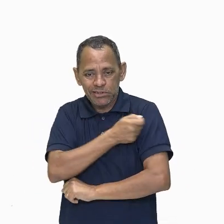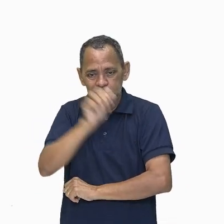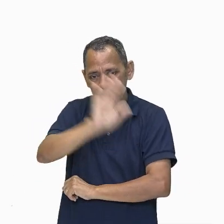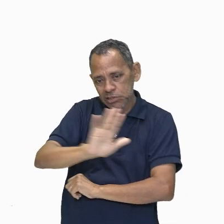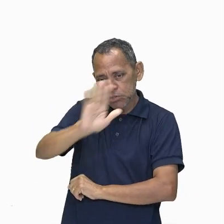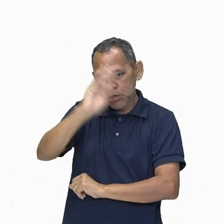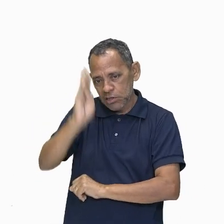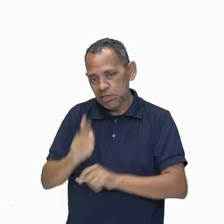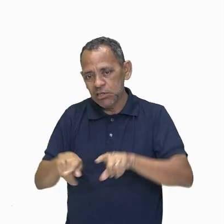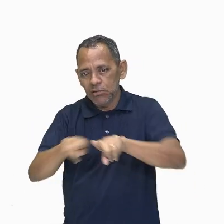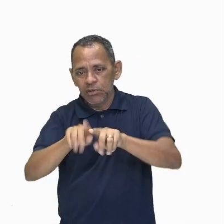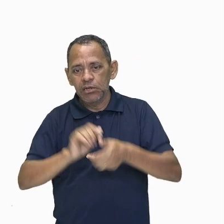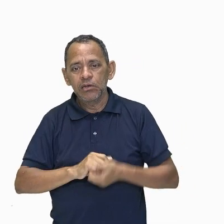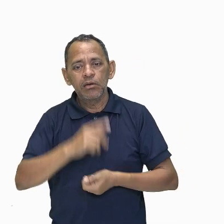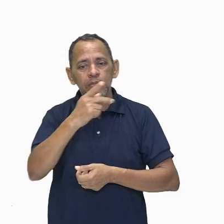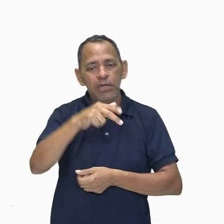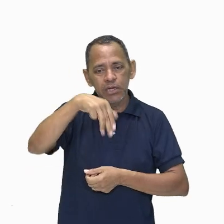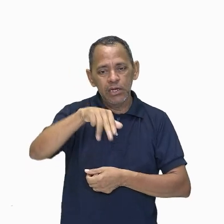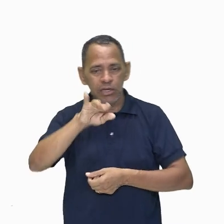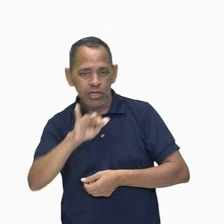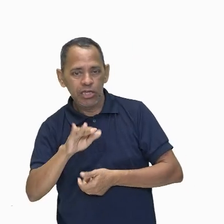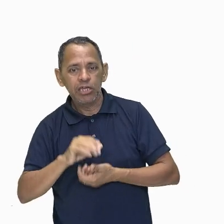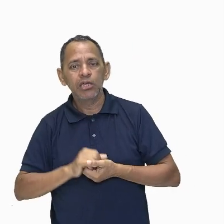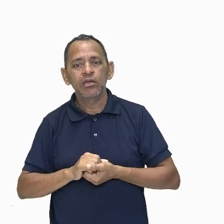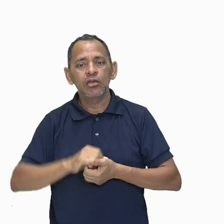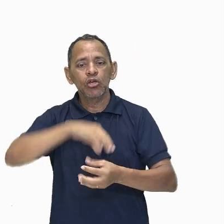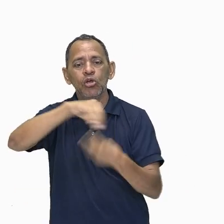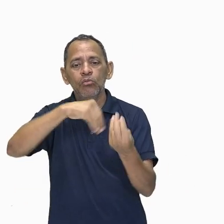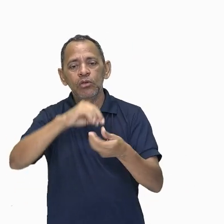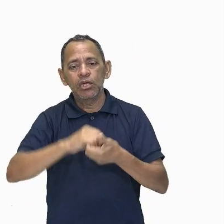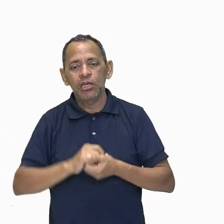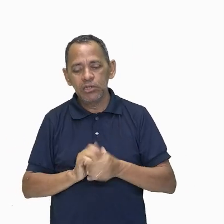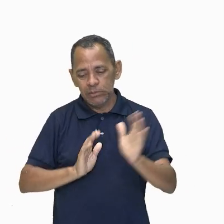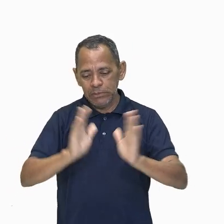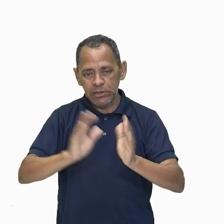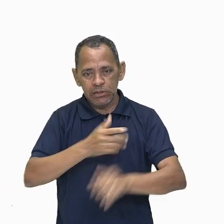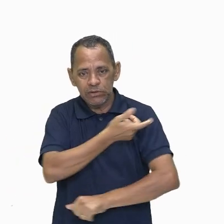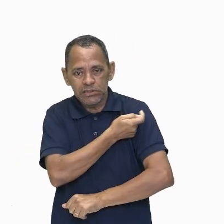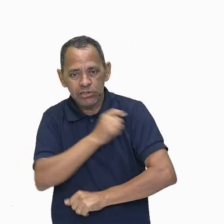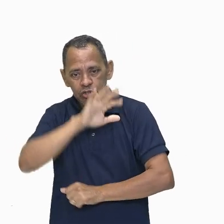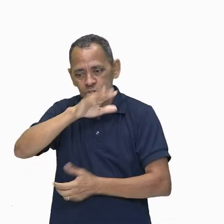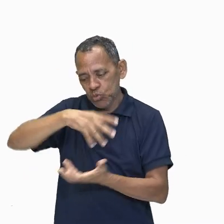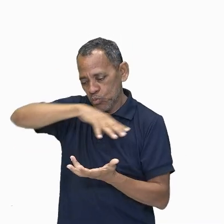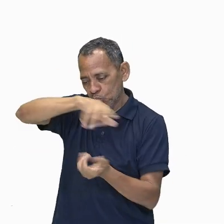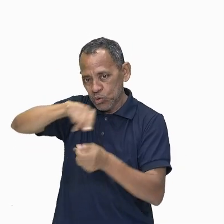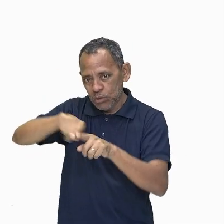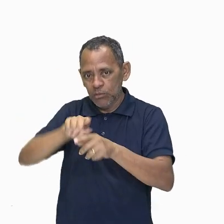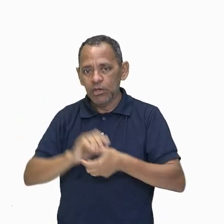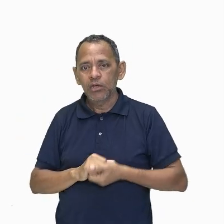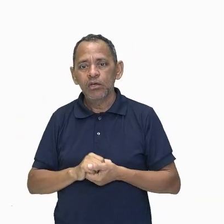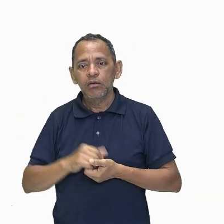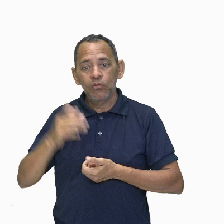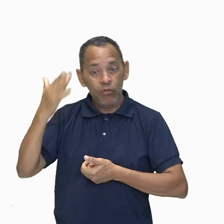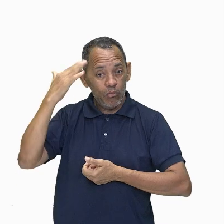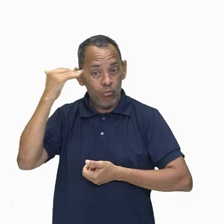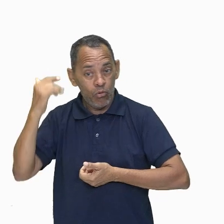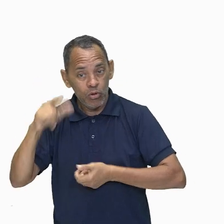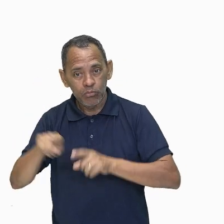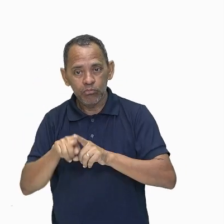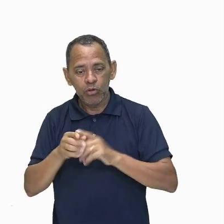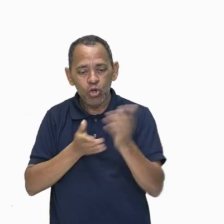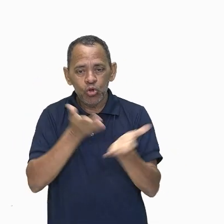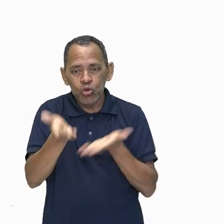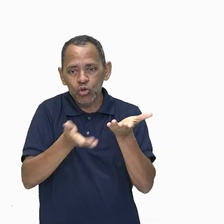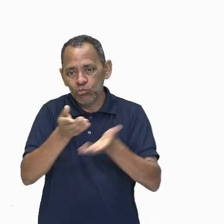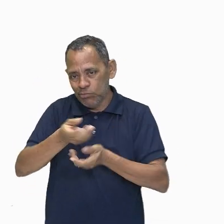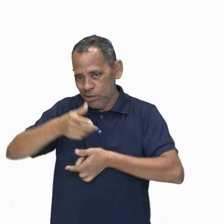O PNI é um dos maiores e mais completos programas de vacinação no mundo, tornando-se referência aí no atendimento à